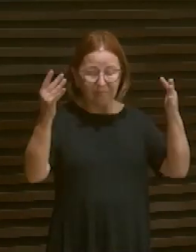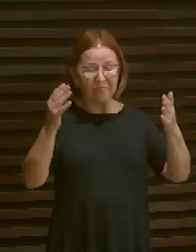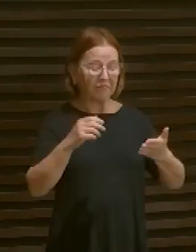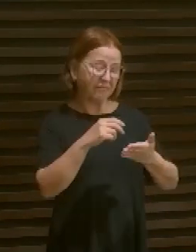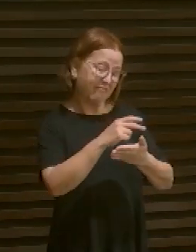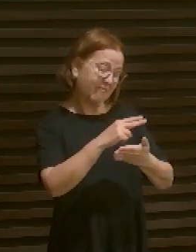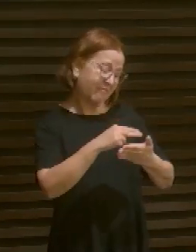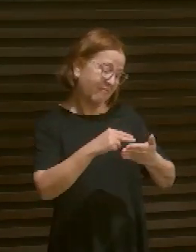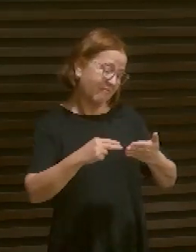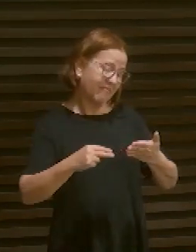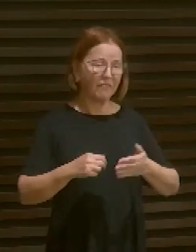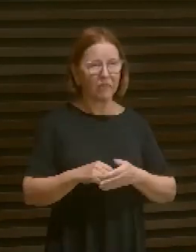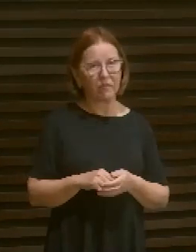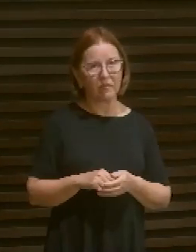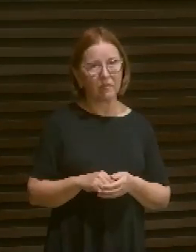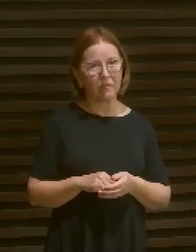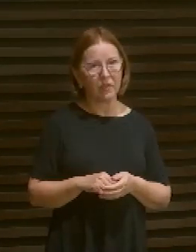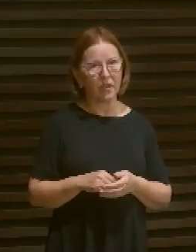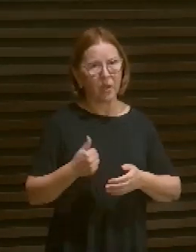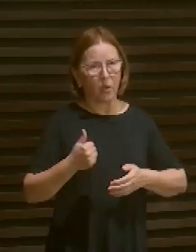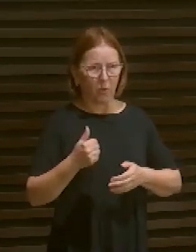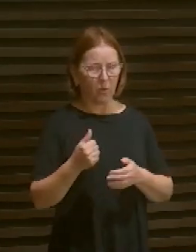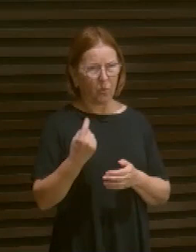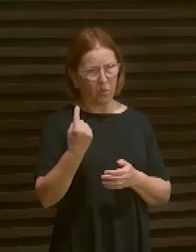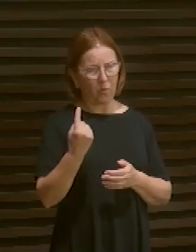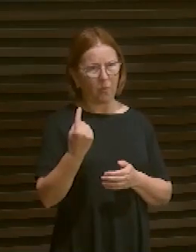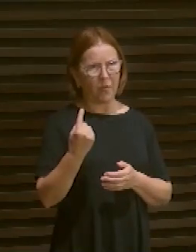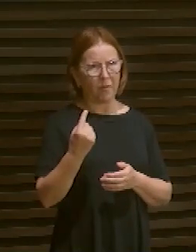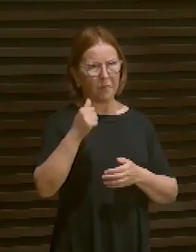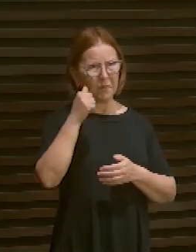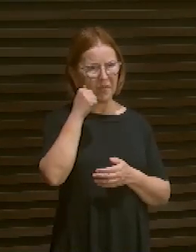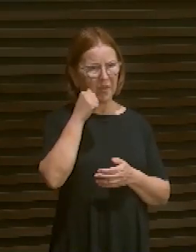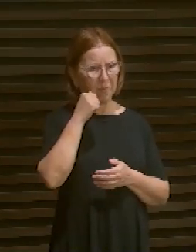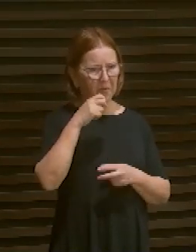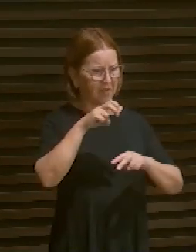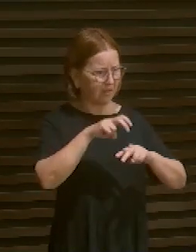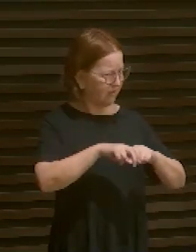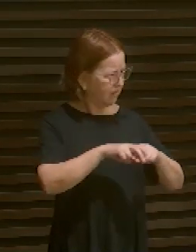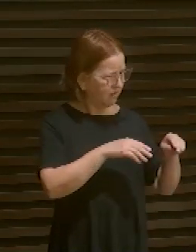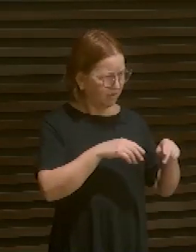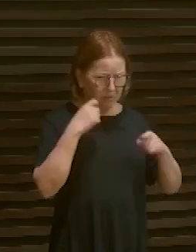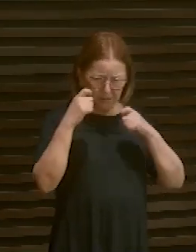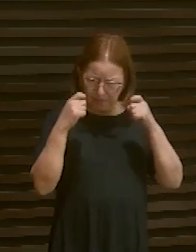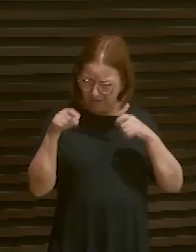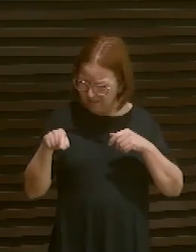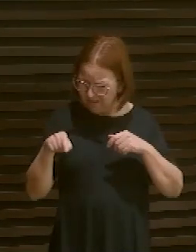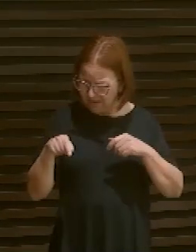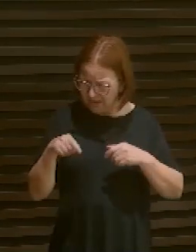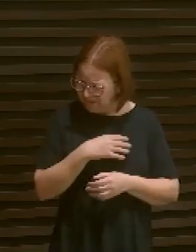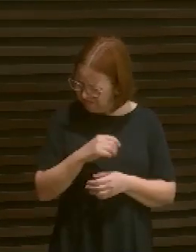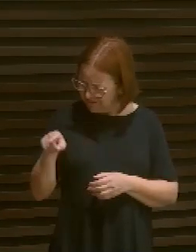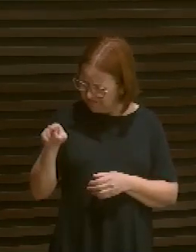livrinho lá. Uma das passageiras sentada do outro lado do corredor ficou preocupada com ele e perguntou: filho, você